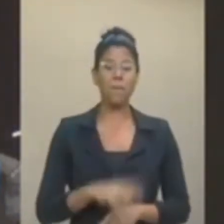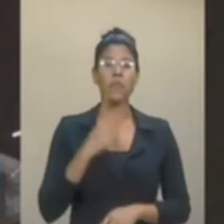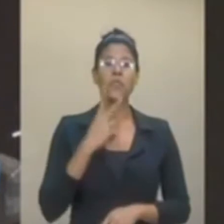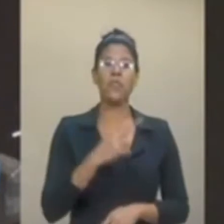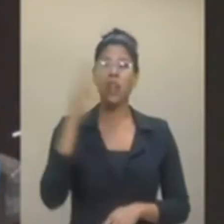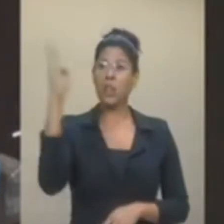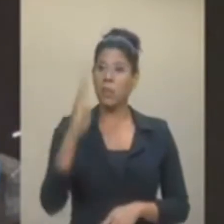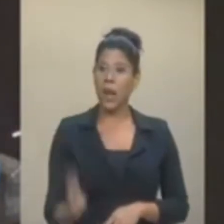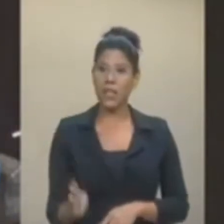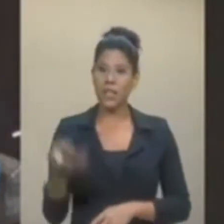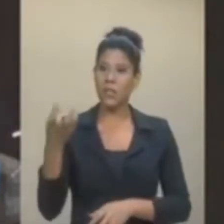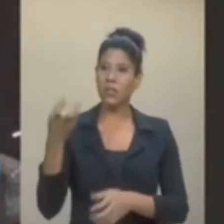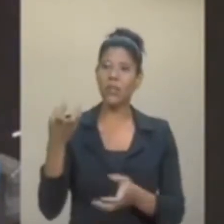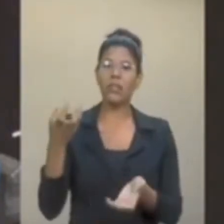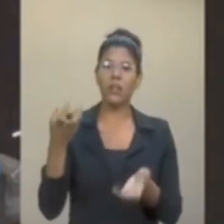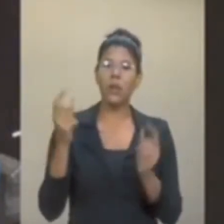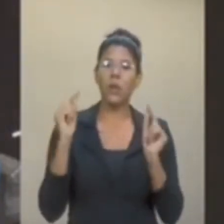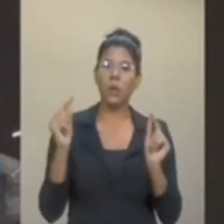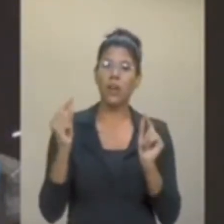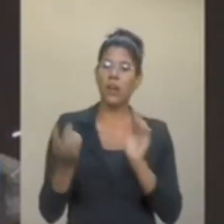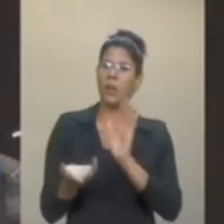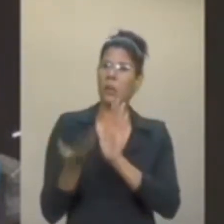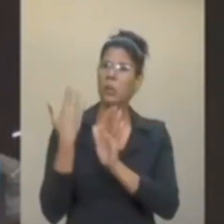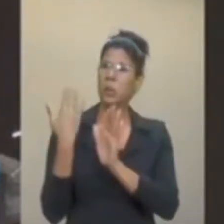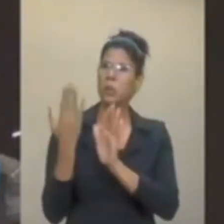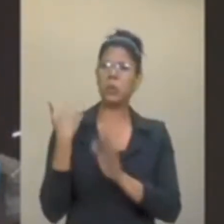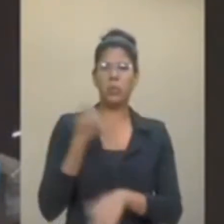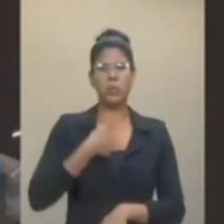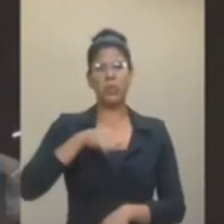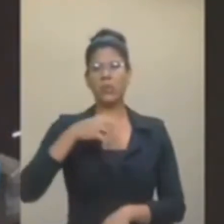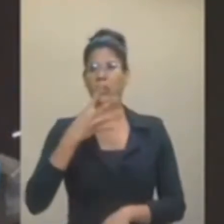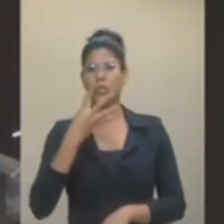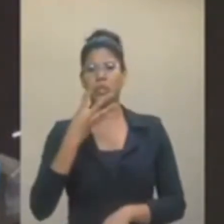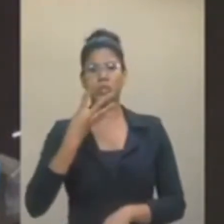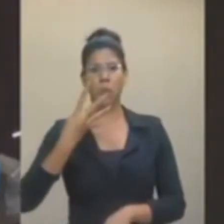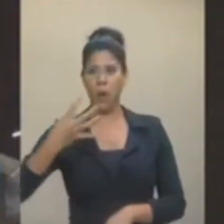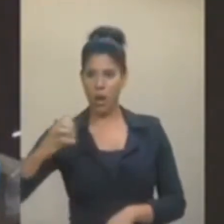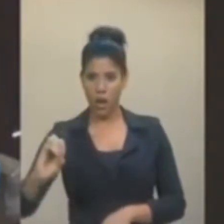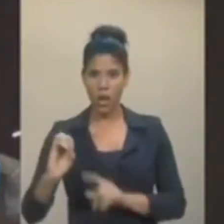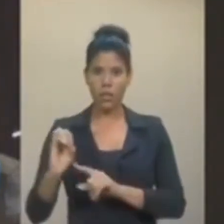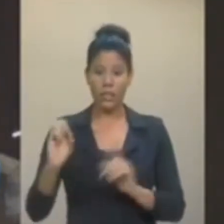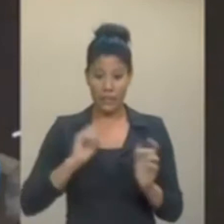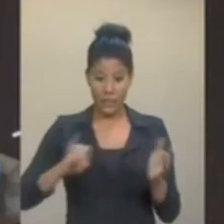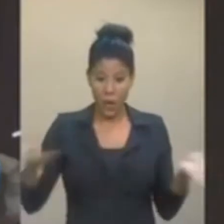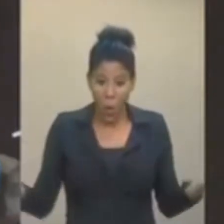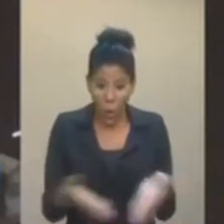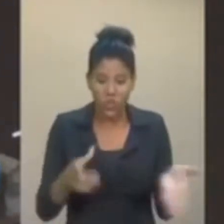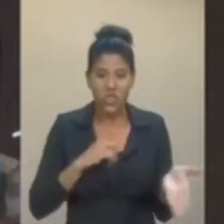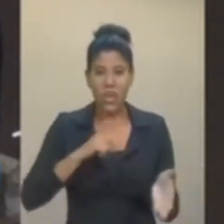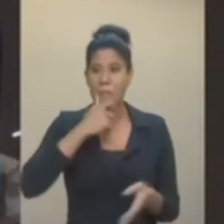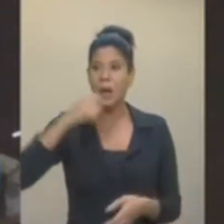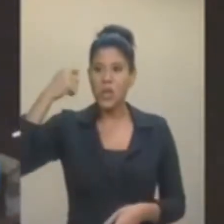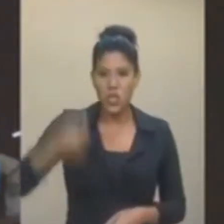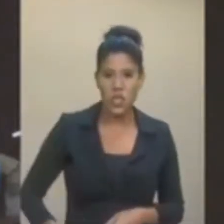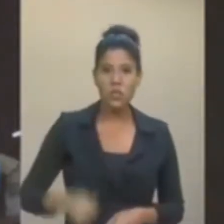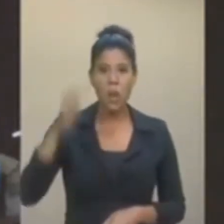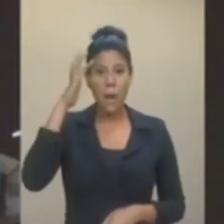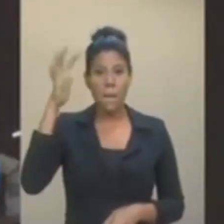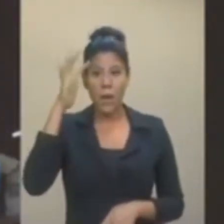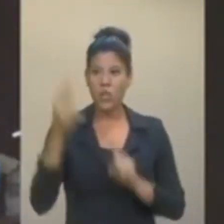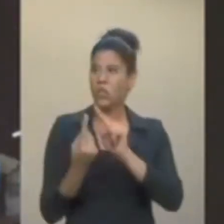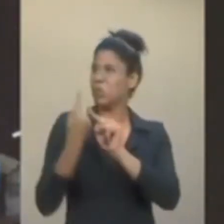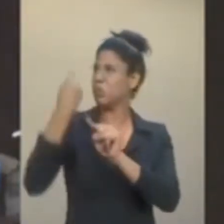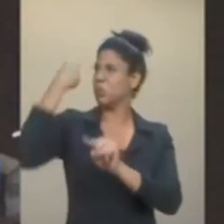dos anos 40. Um Brasil que, se até hoje ele é machista e patriarcal, imagine, portanto, esta